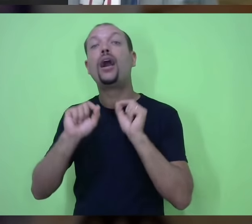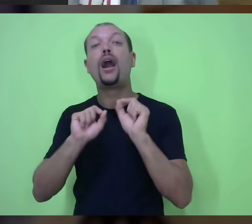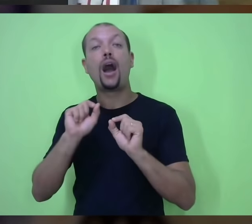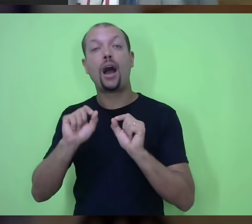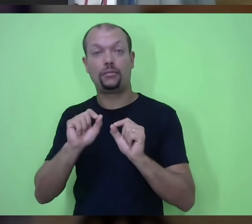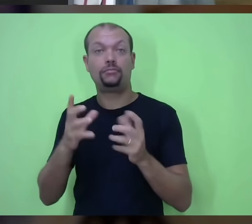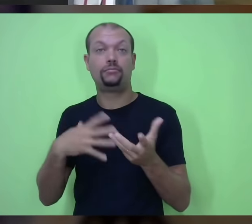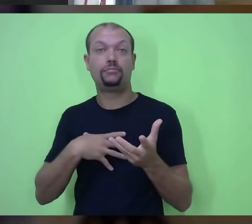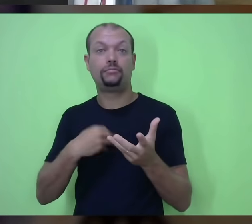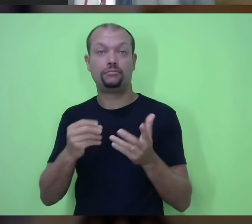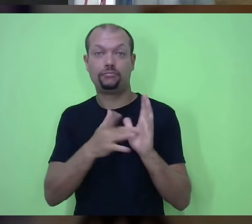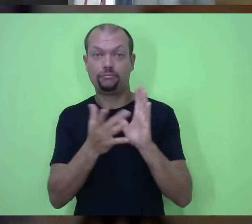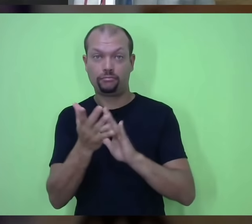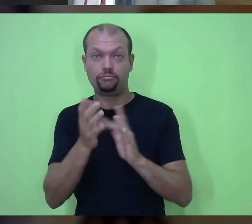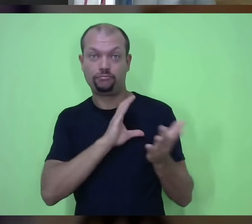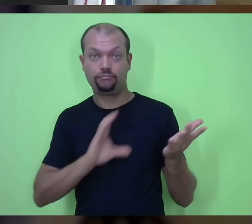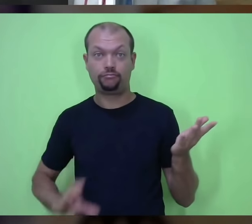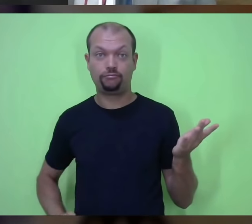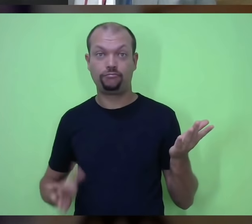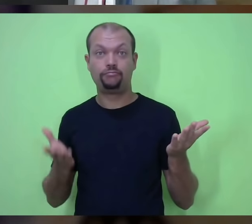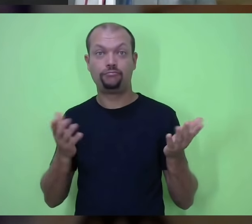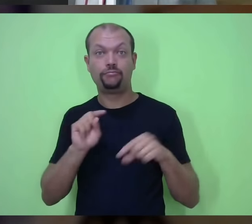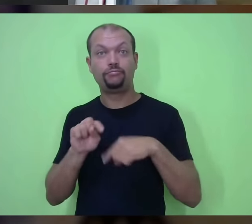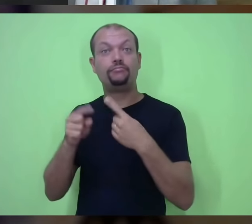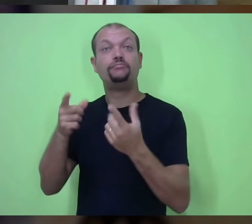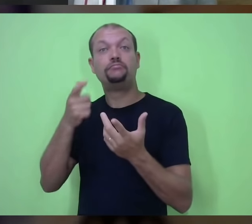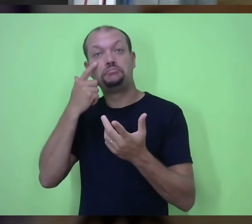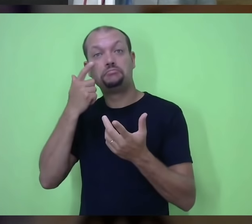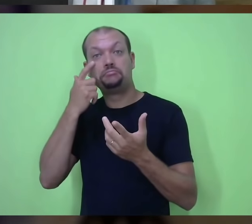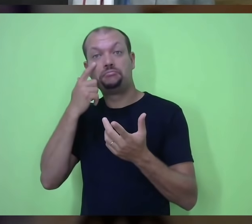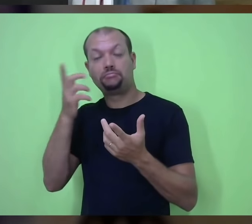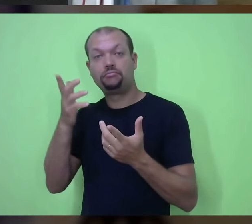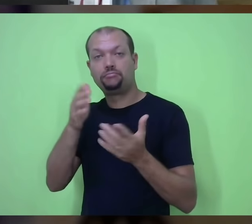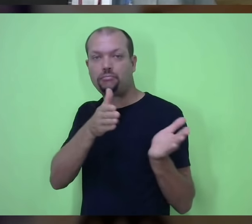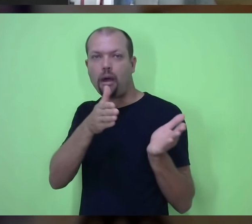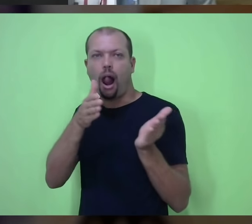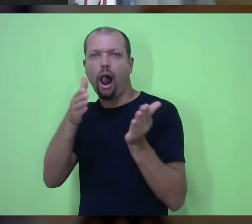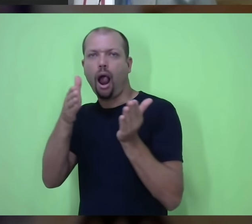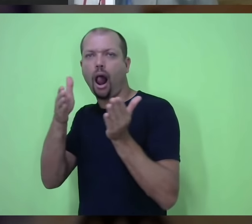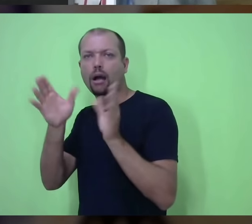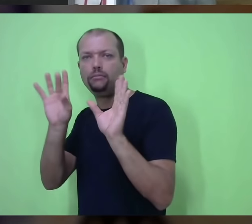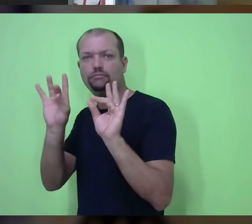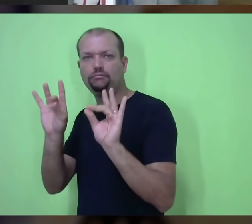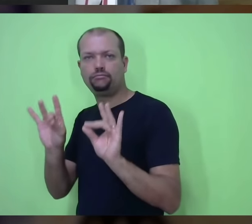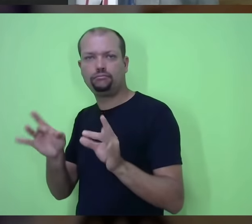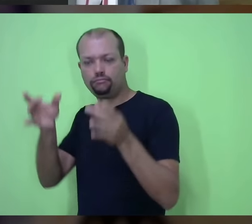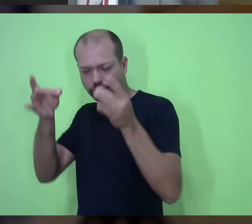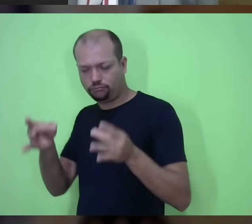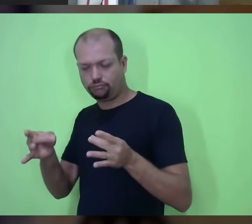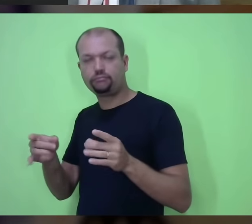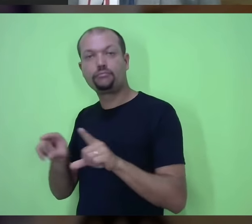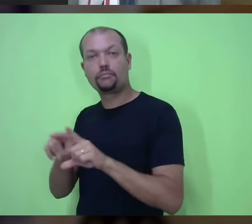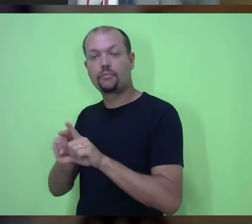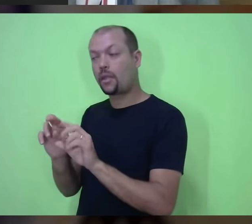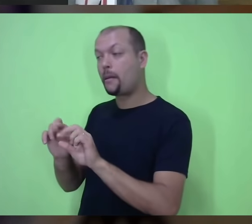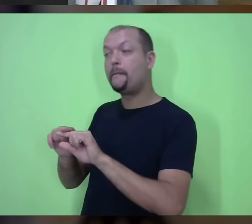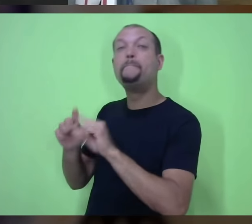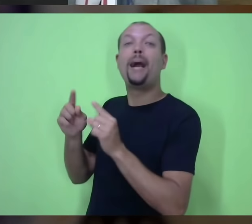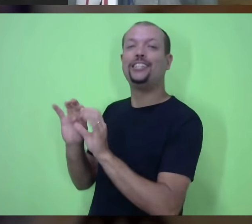o filho Cristo, que depois vai ser mais esmiuçado e detalhado. Só que